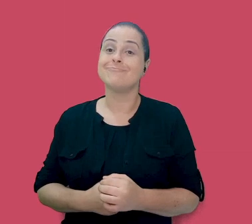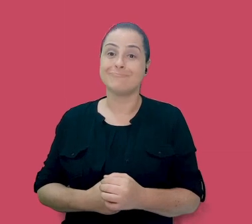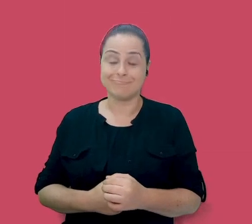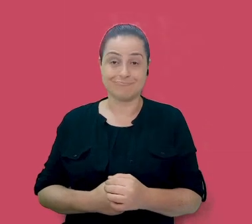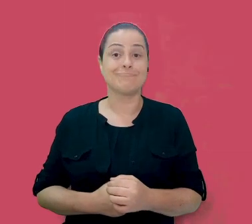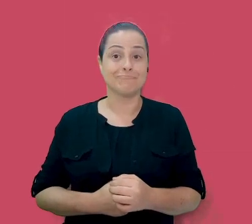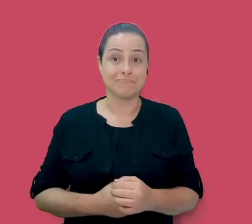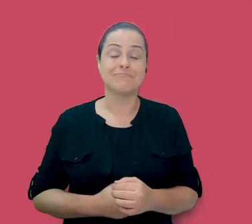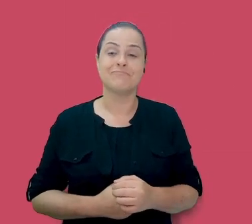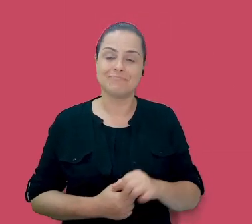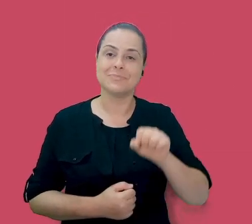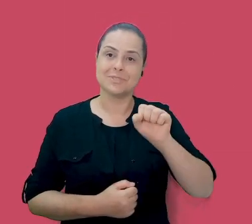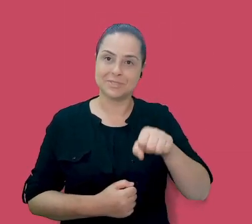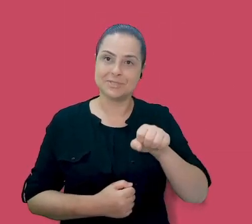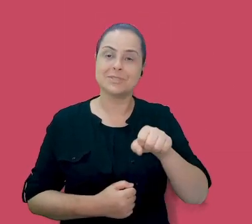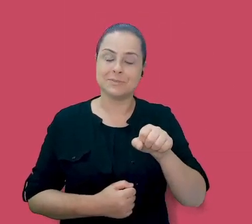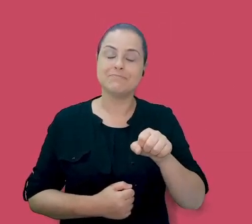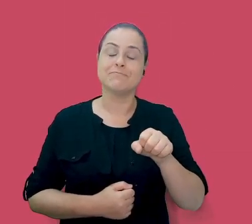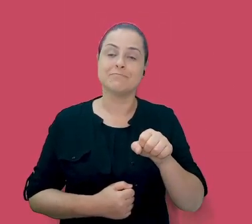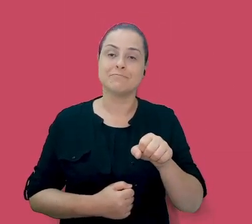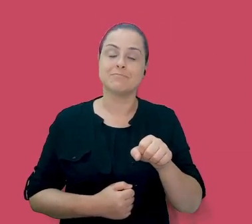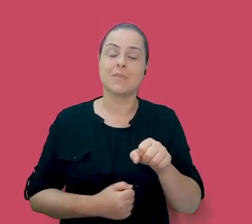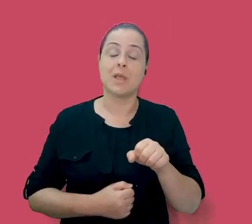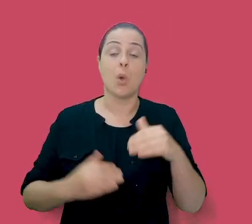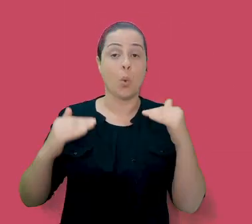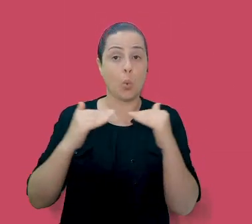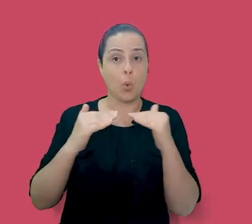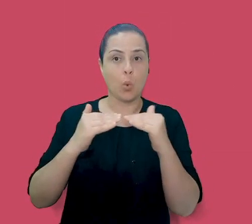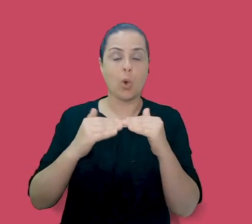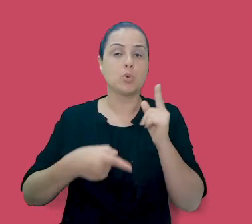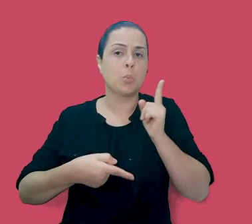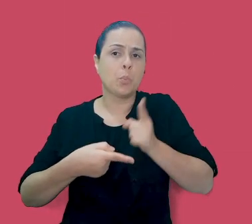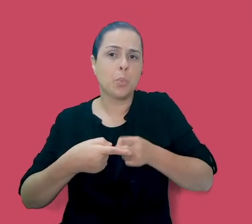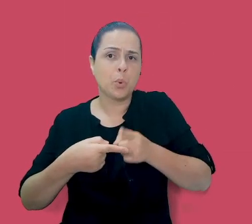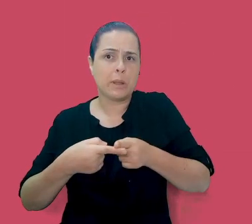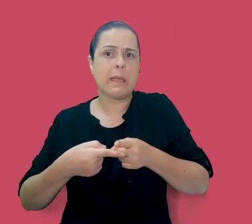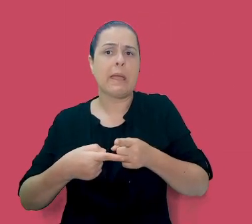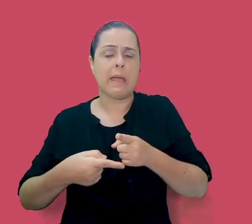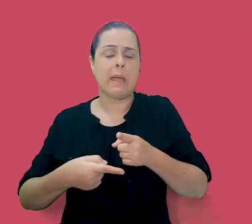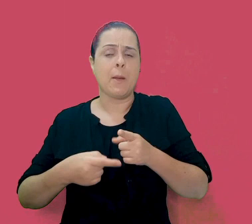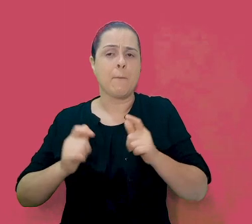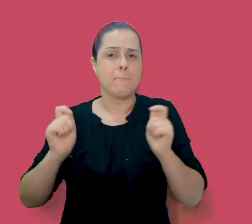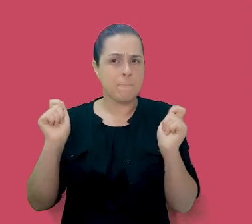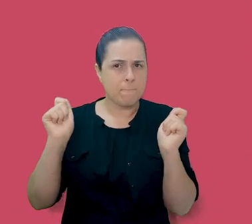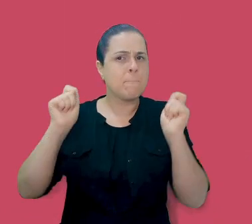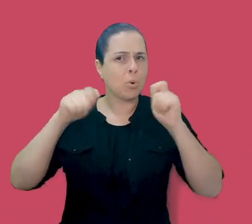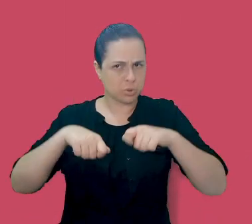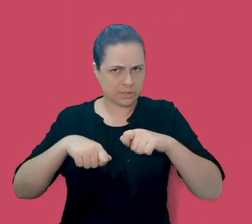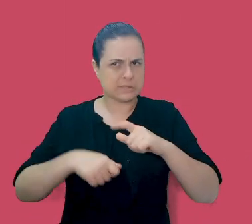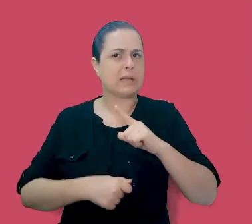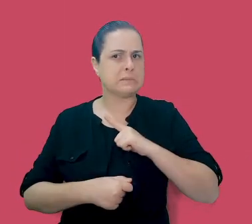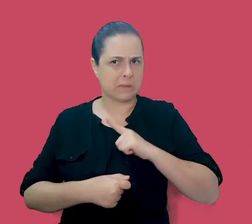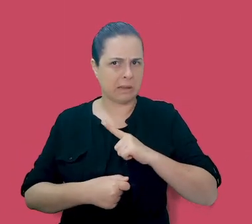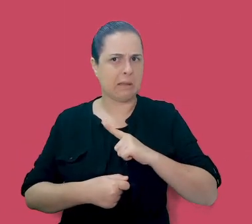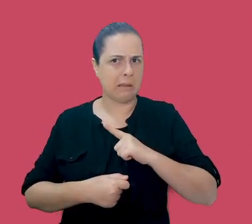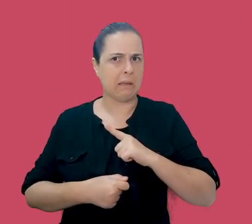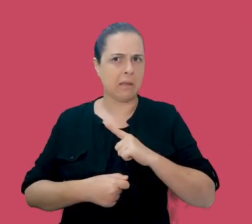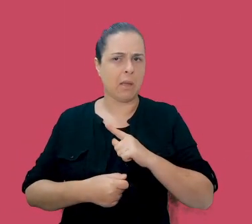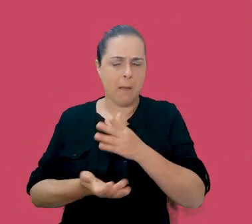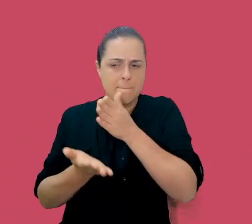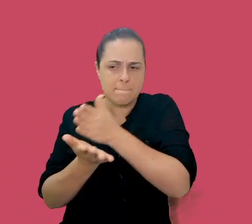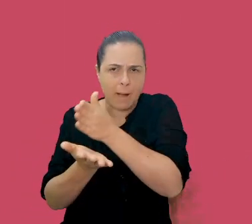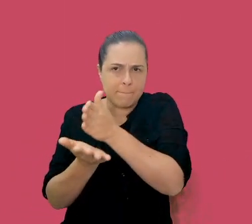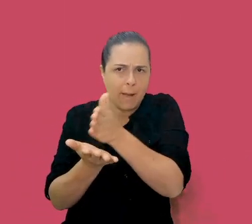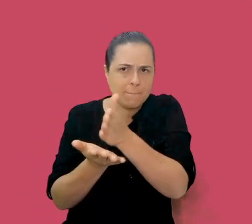tem essa questão, né? Porque tem muitas potencialidades que a gente tem, muitas potenciais para a gente